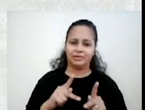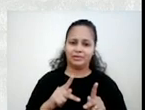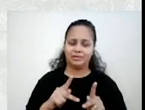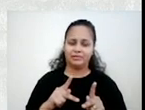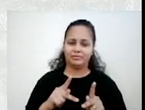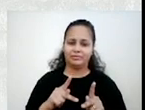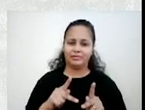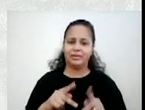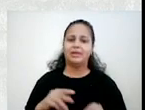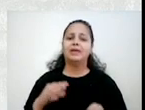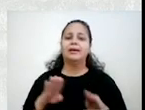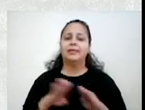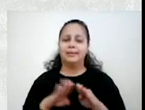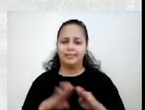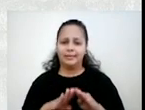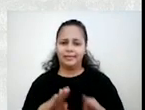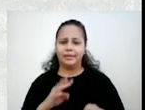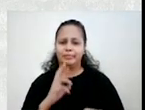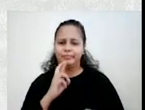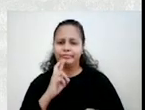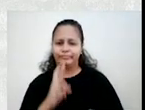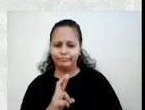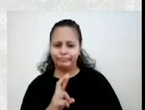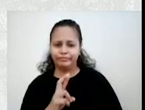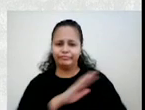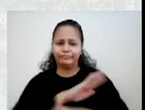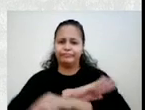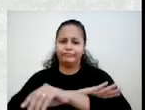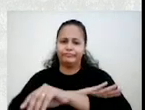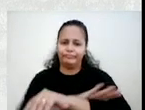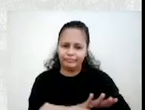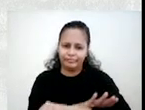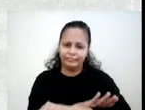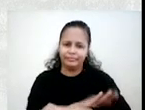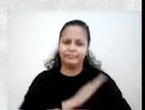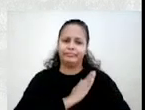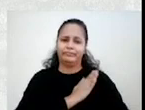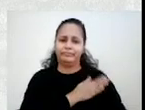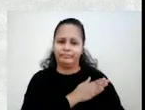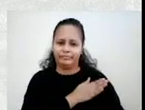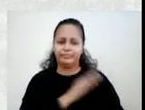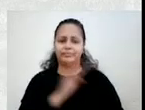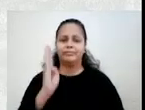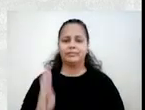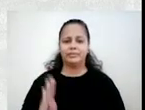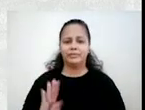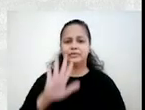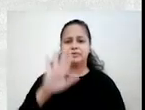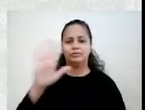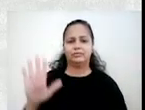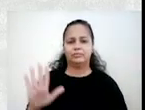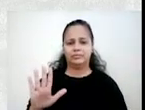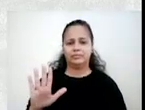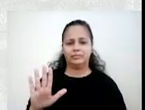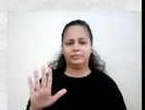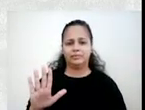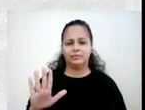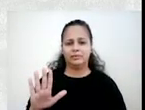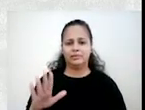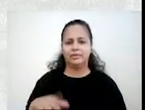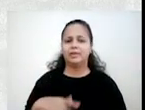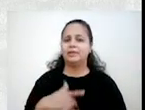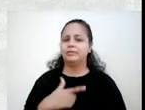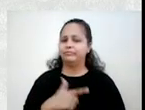de discriminação e racismo que aconteciam nas várias regiões do Brasil, mobilizando os leitores, né, contra